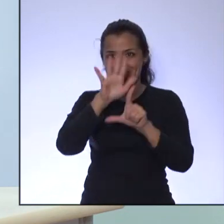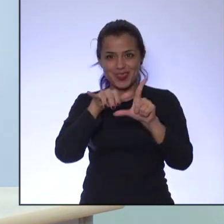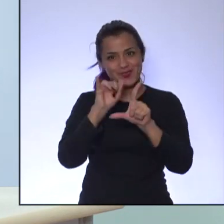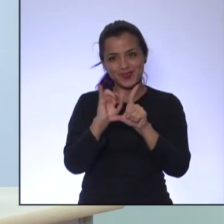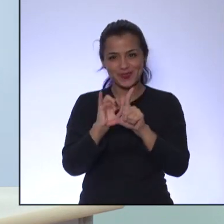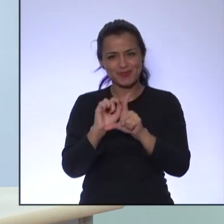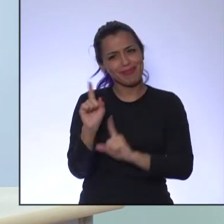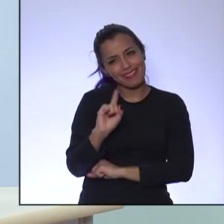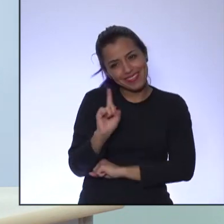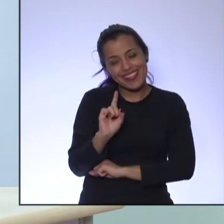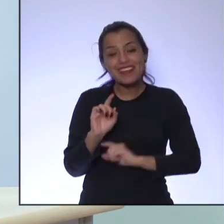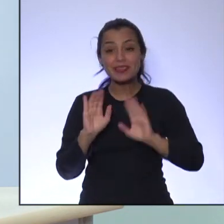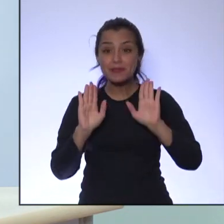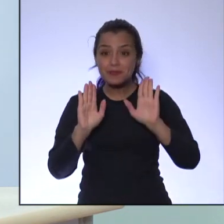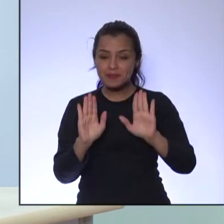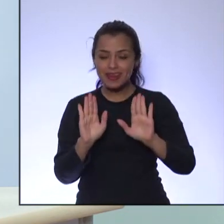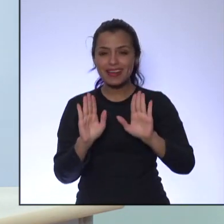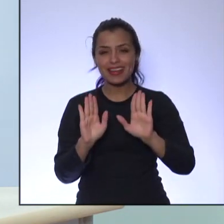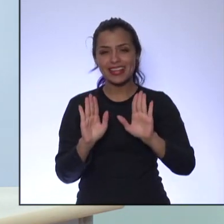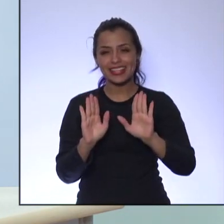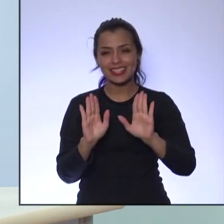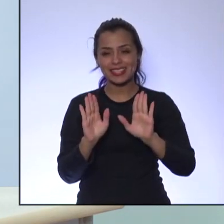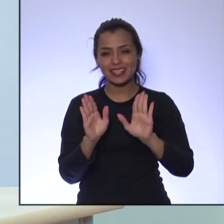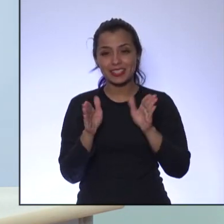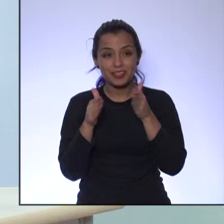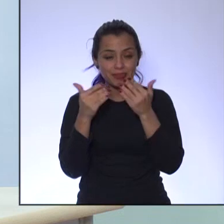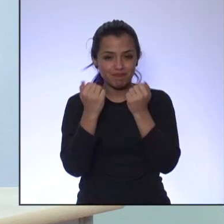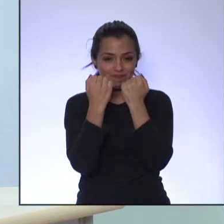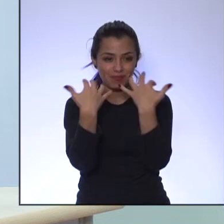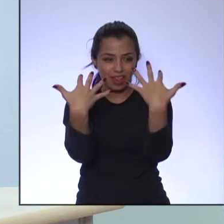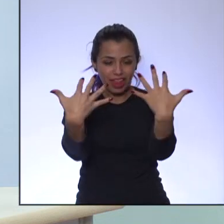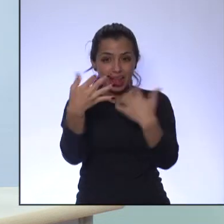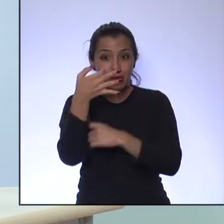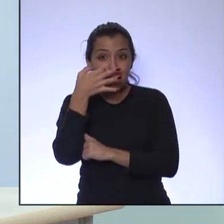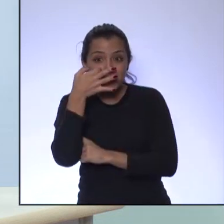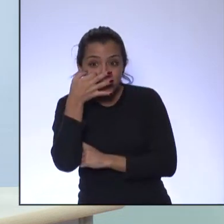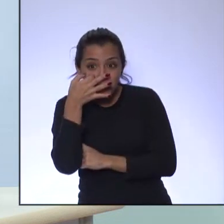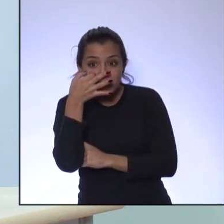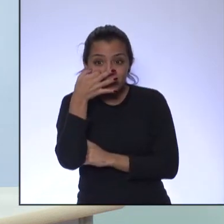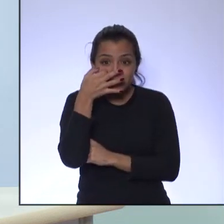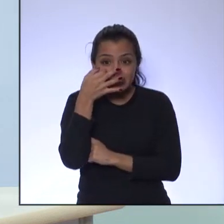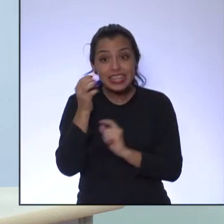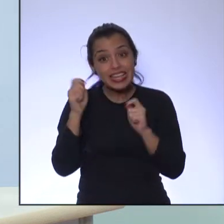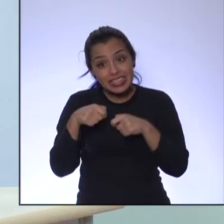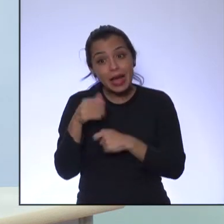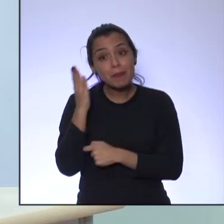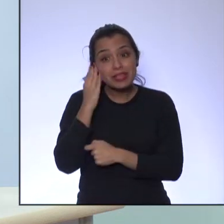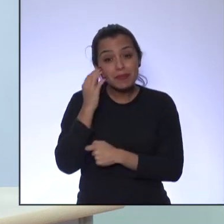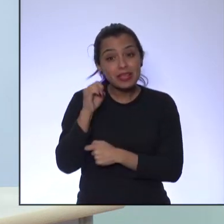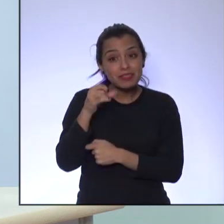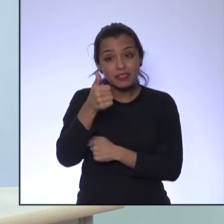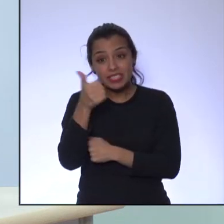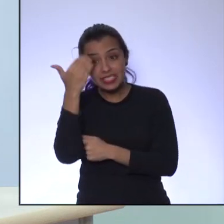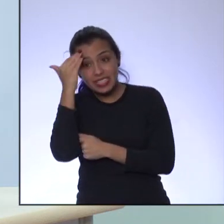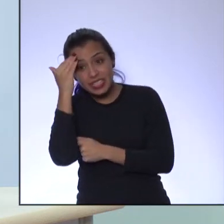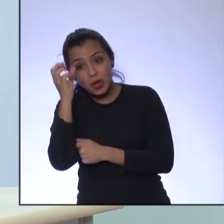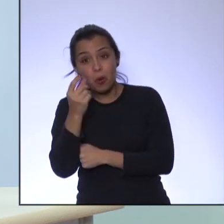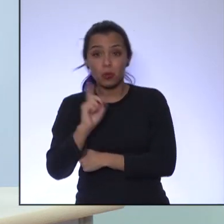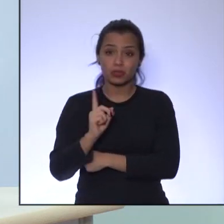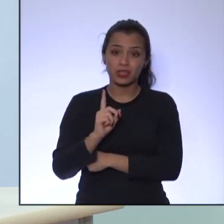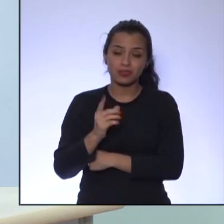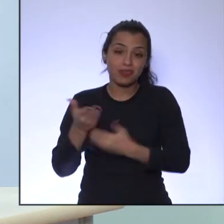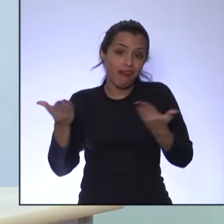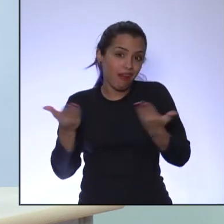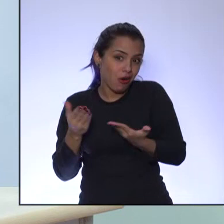aula a gente, olhando para a cara de vocês, a gente consegue perceber se vocês estão entendendo, se a gente precisa retomar alguma coisa ou não. Né?